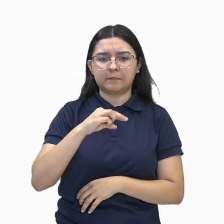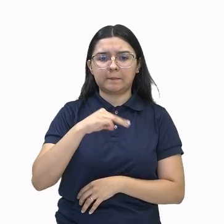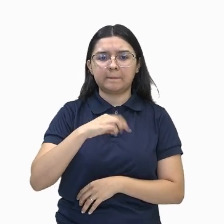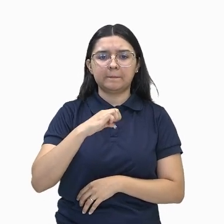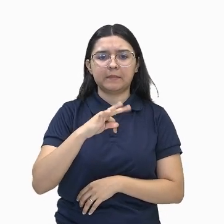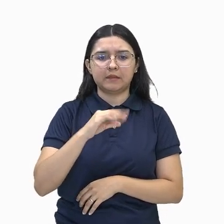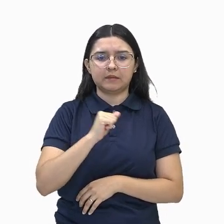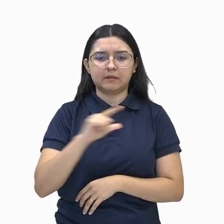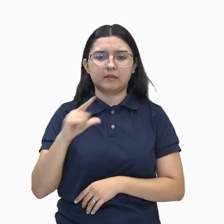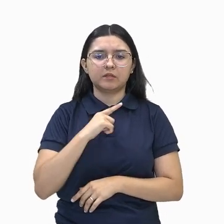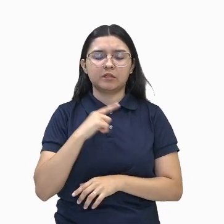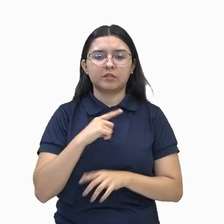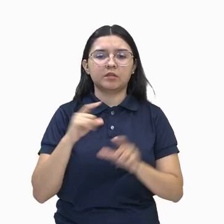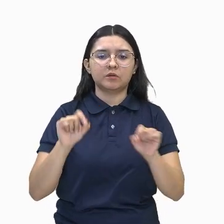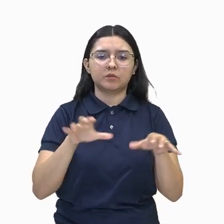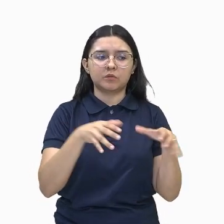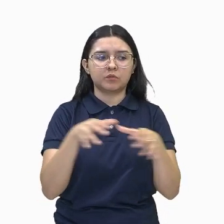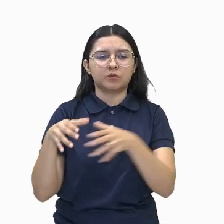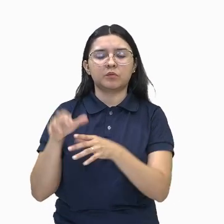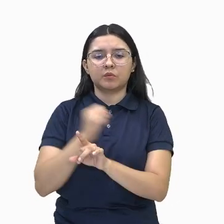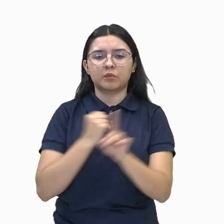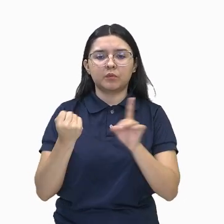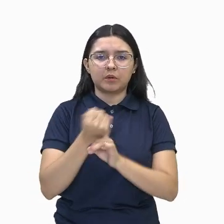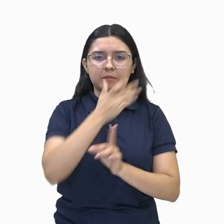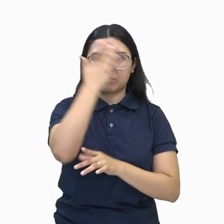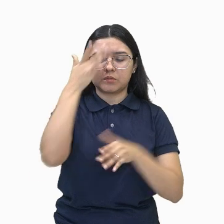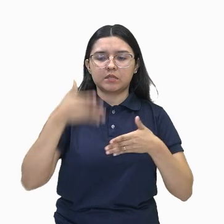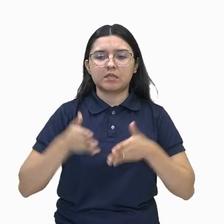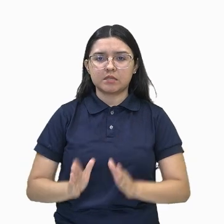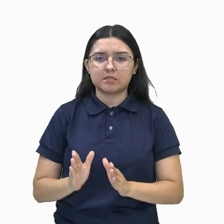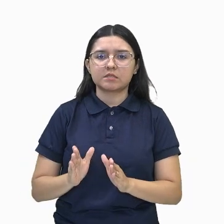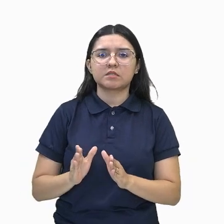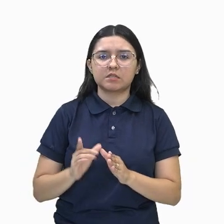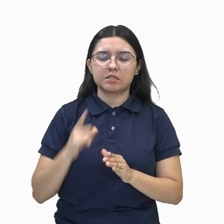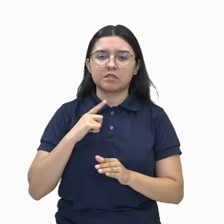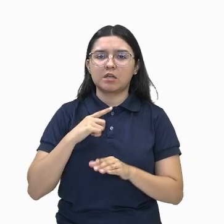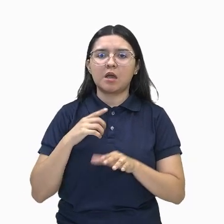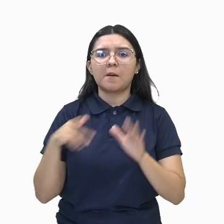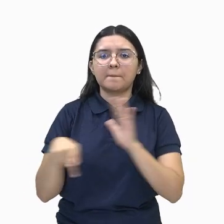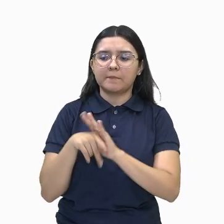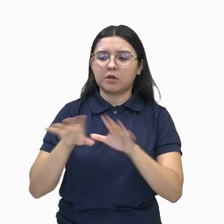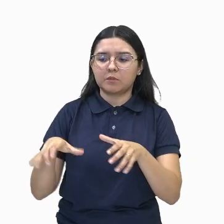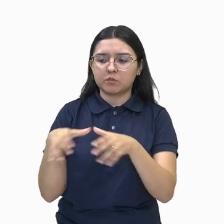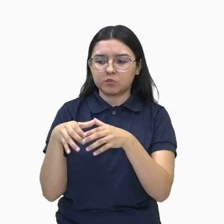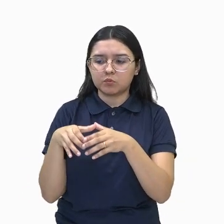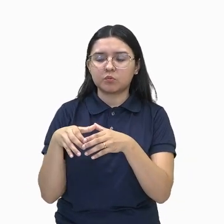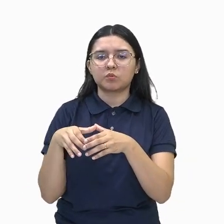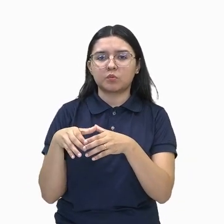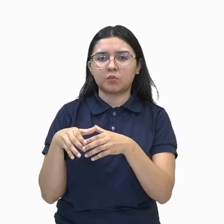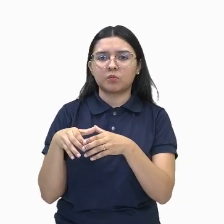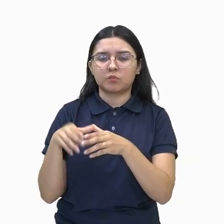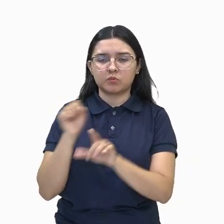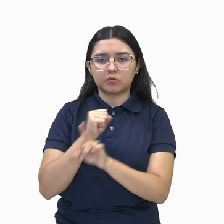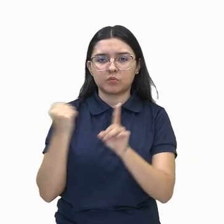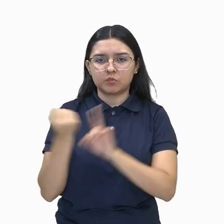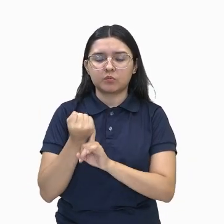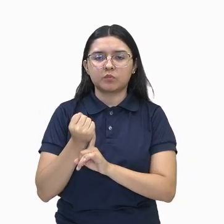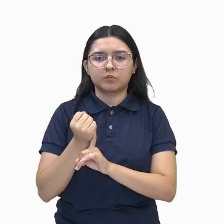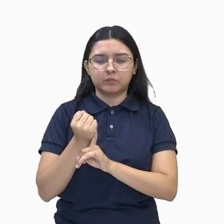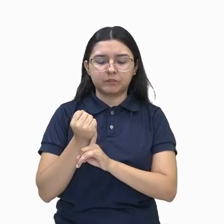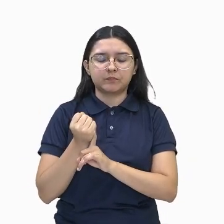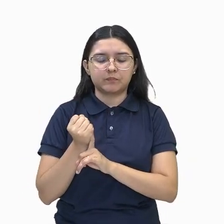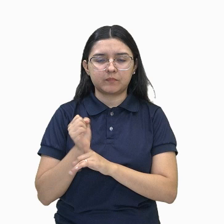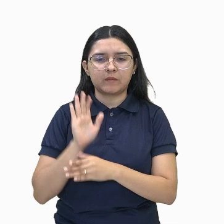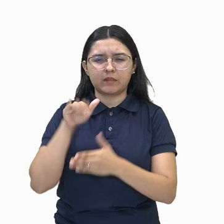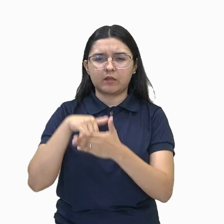camadas sociais rígidas. O indivíduo nascia e morria pertencendo à mesma camada social, com raras chances